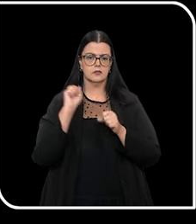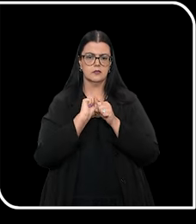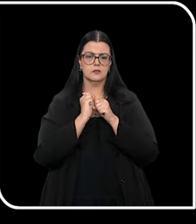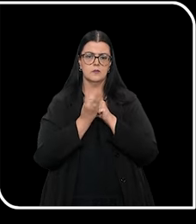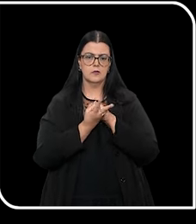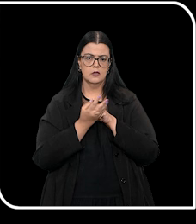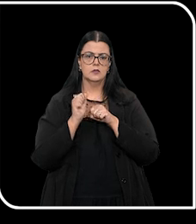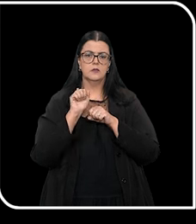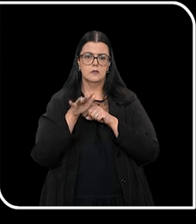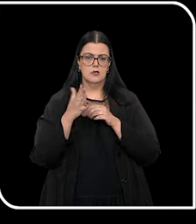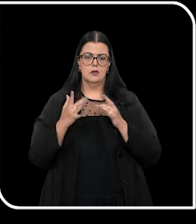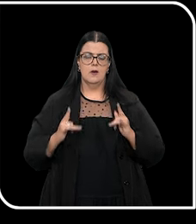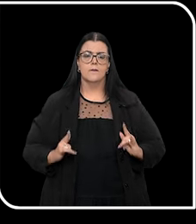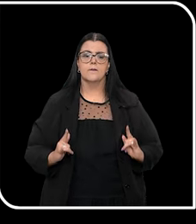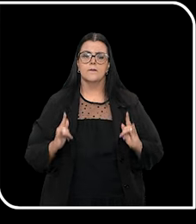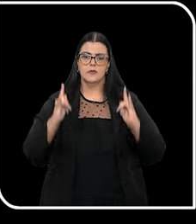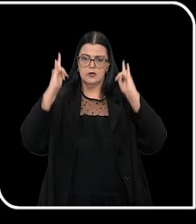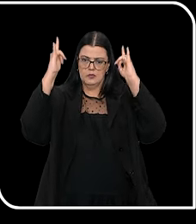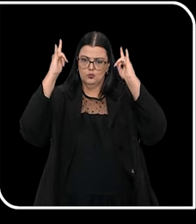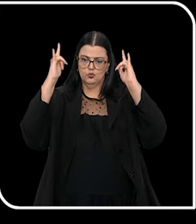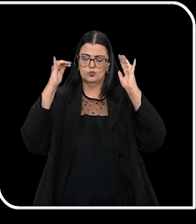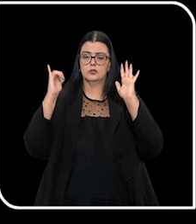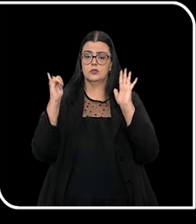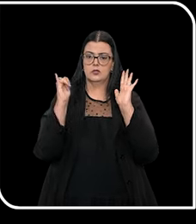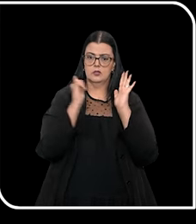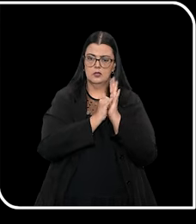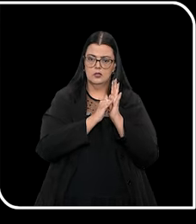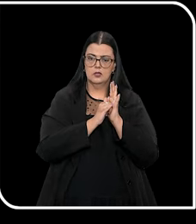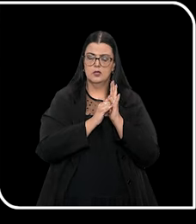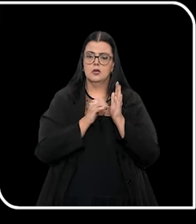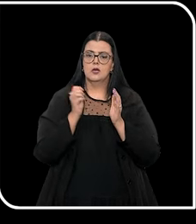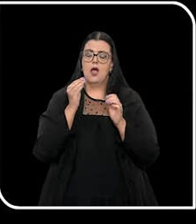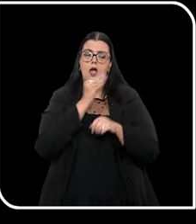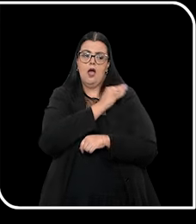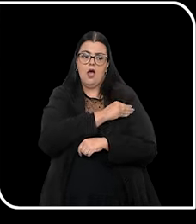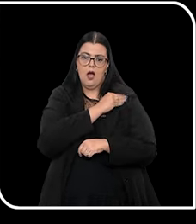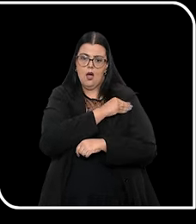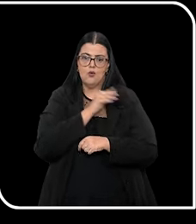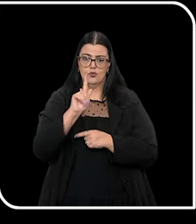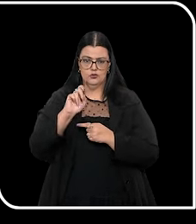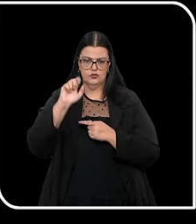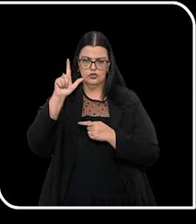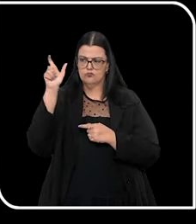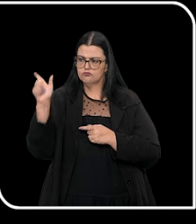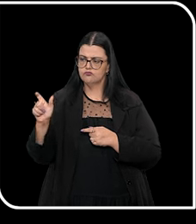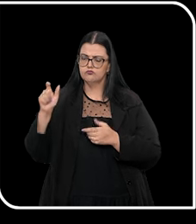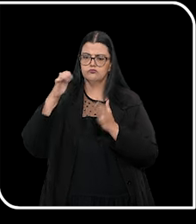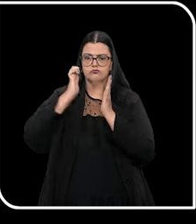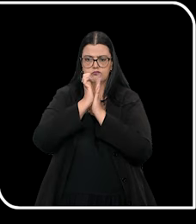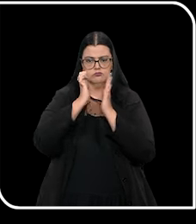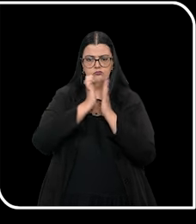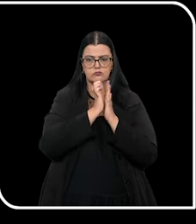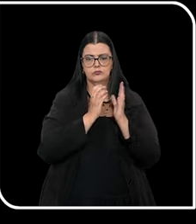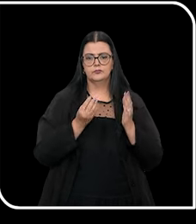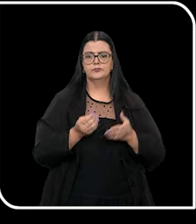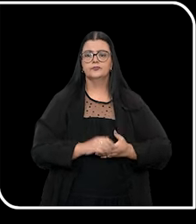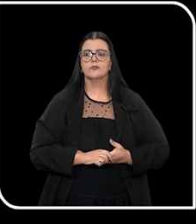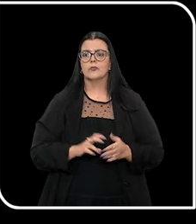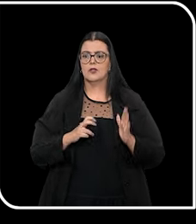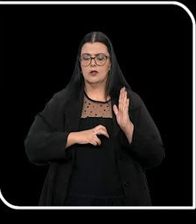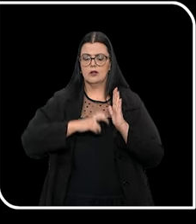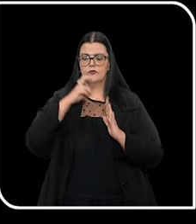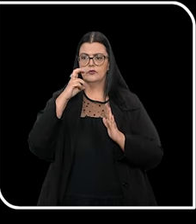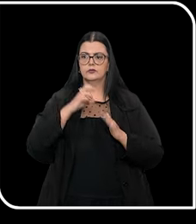pandemia aqui no meu prédio foram instalados álcool e gel em todos os corredores e elevador